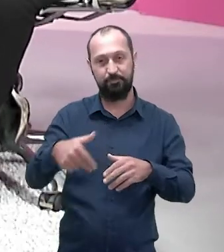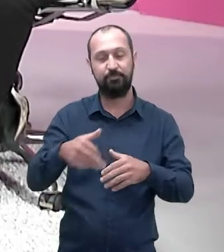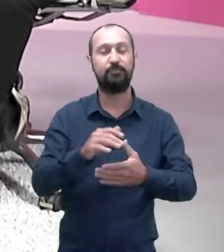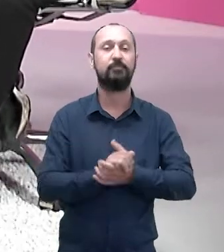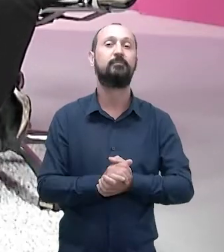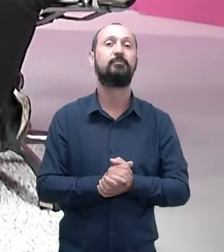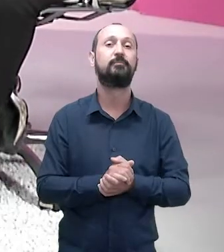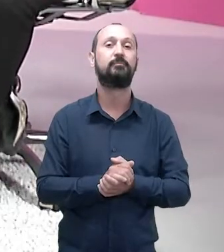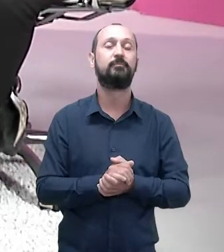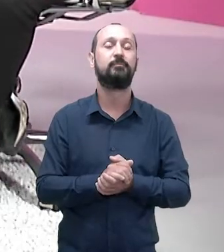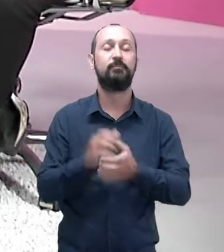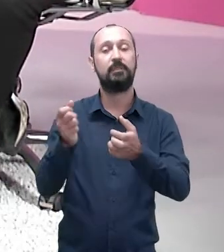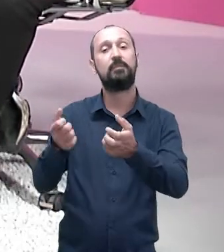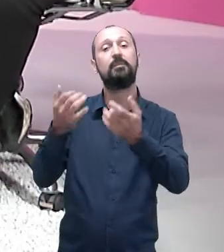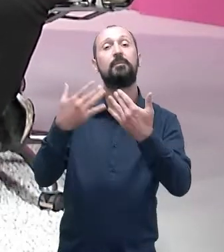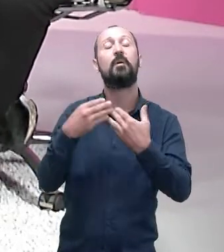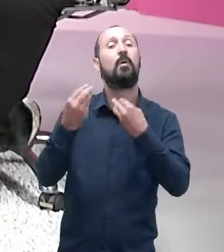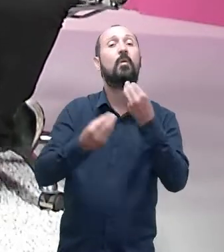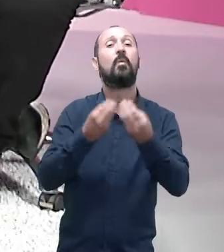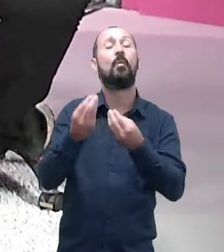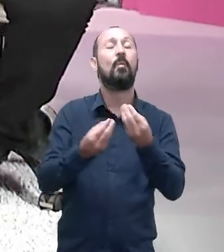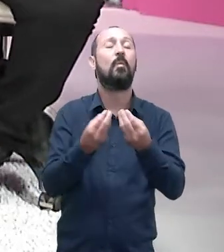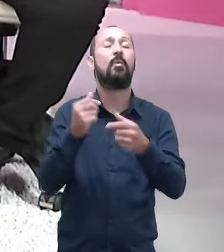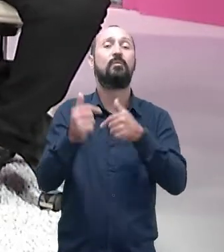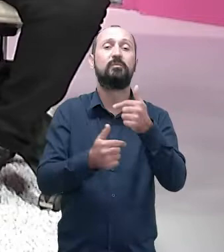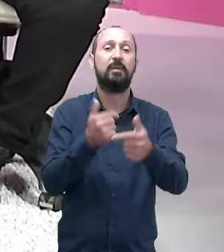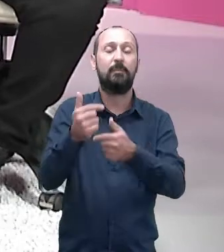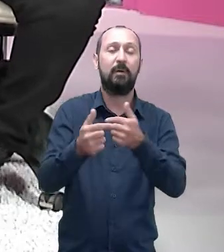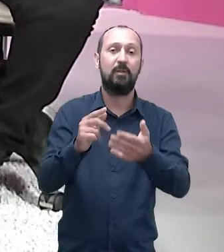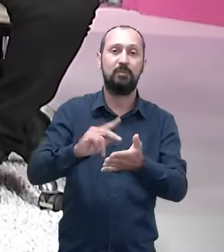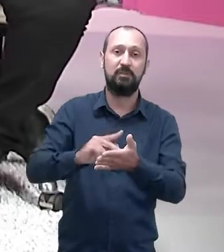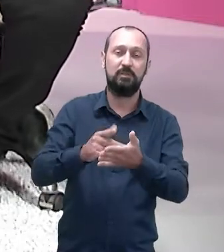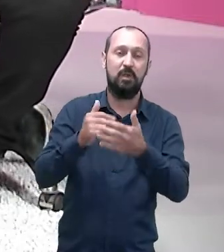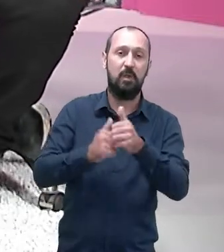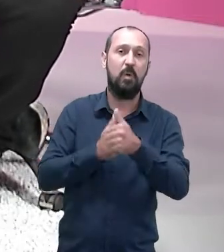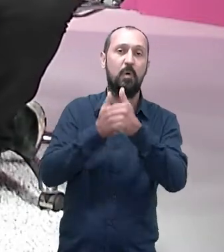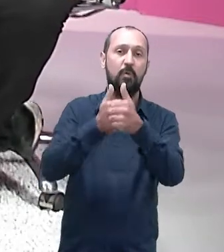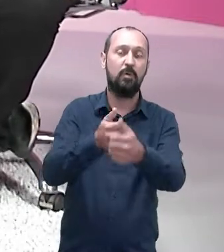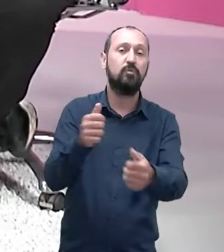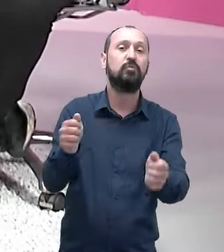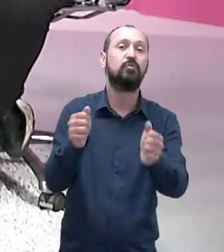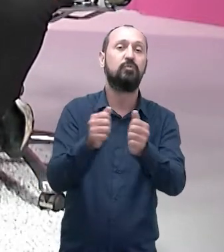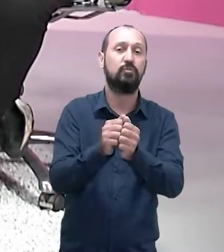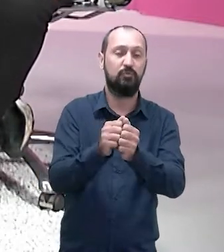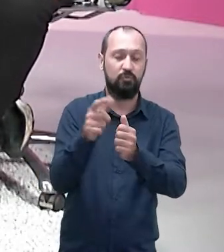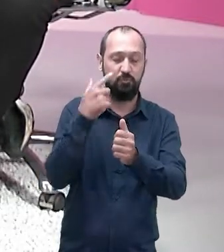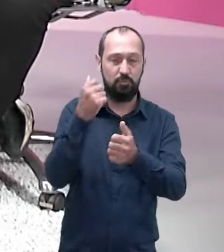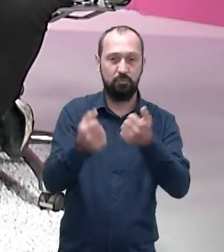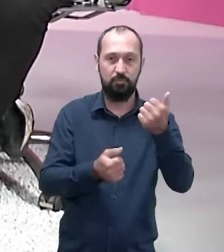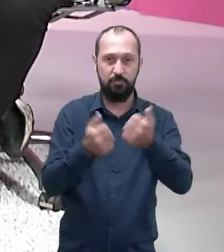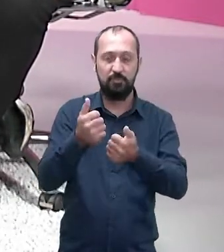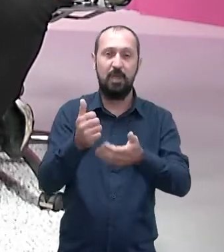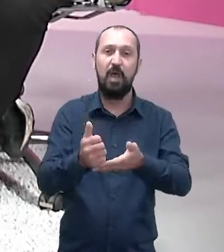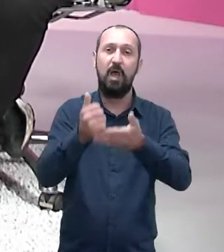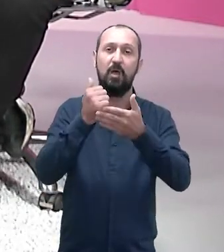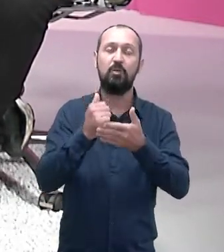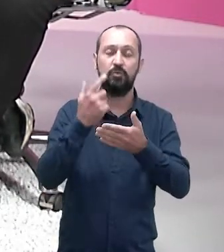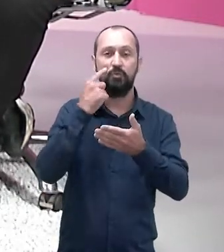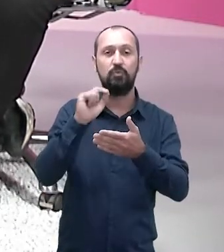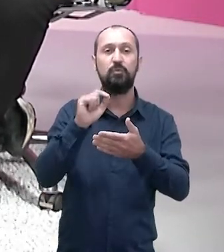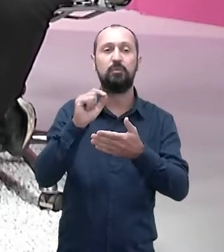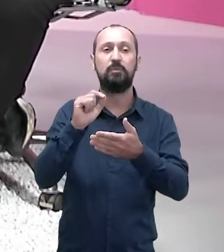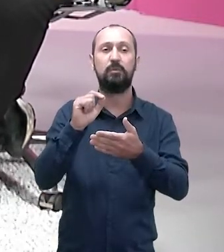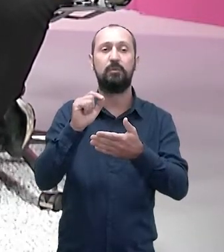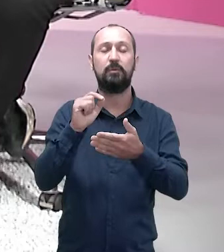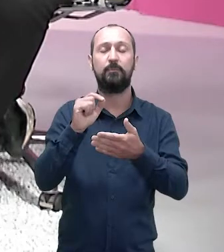embarque. Rodrigo, conta pra gente um pouquinho quais as atividades que o sindicato acompanha junto aos motoristas. Vocês auxiliam nos